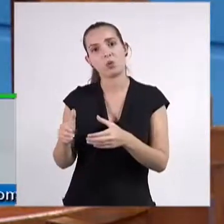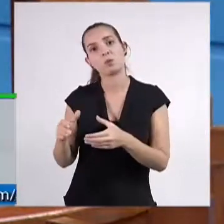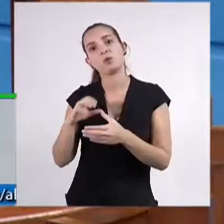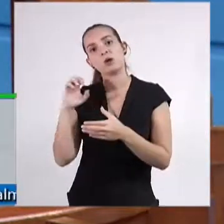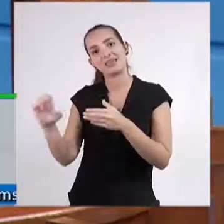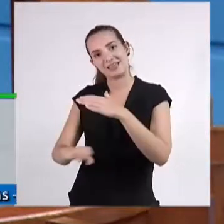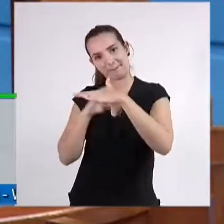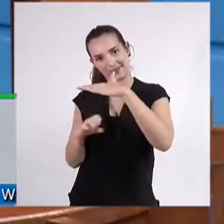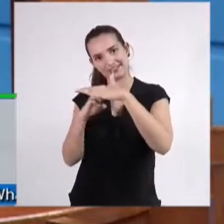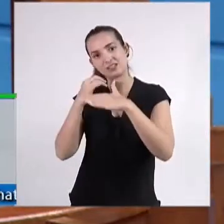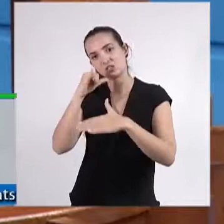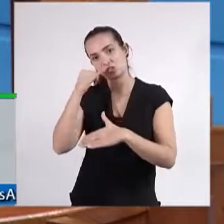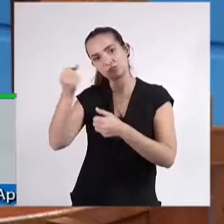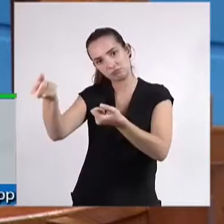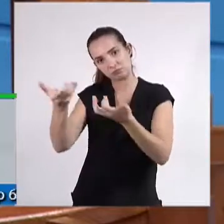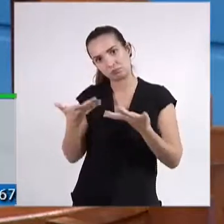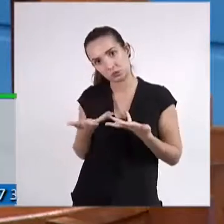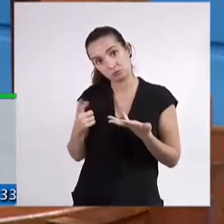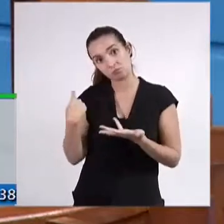empresa. E